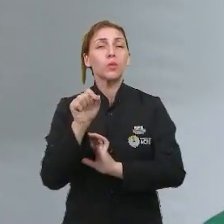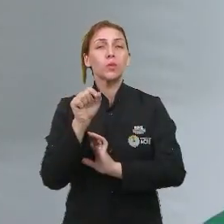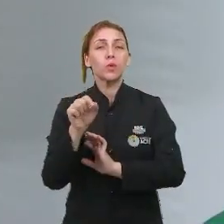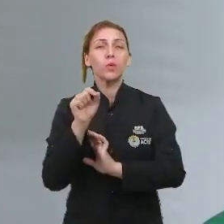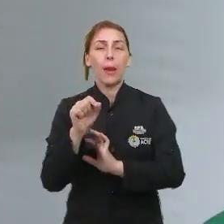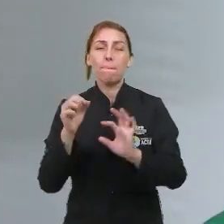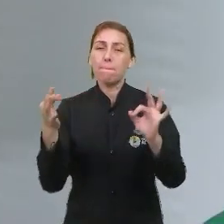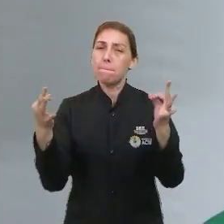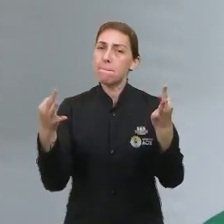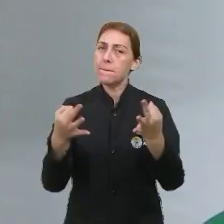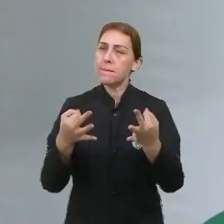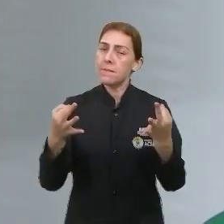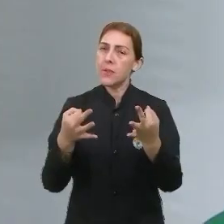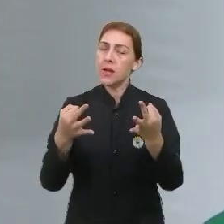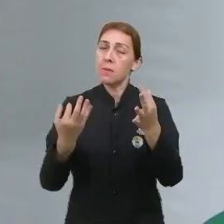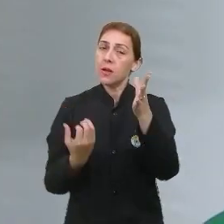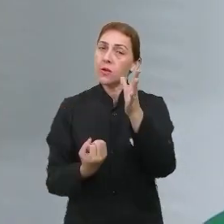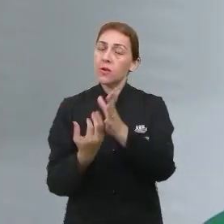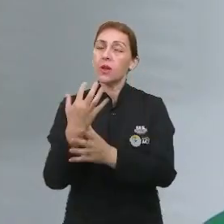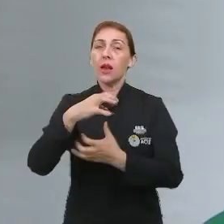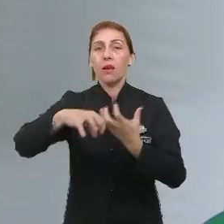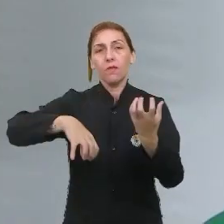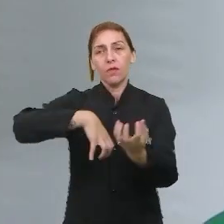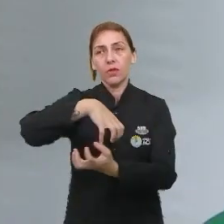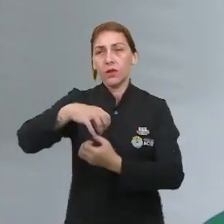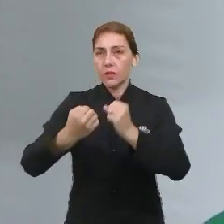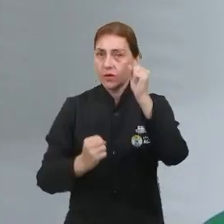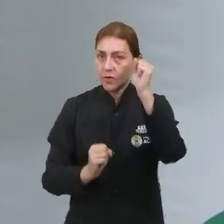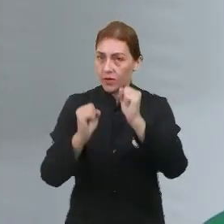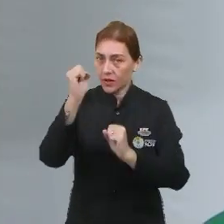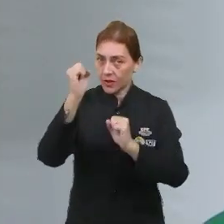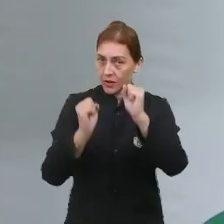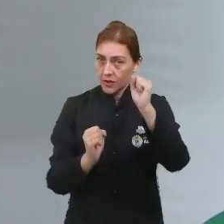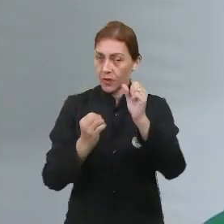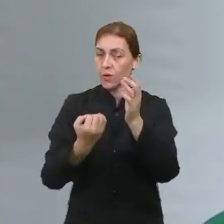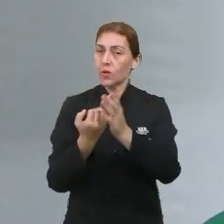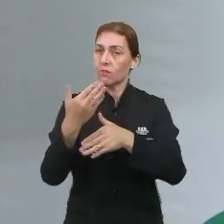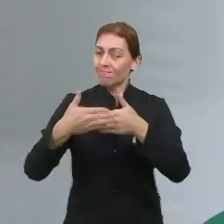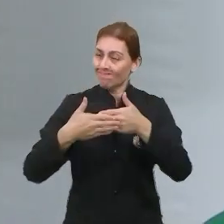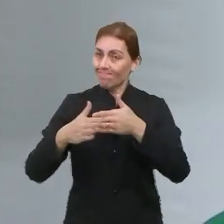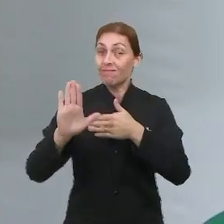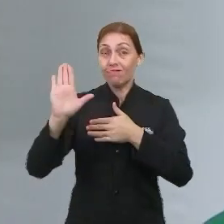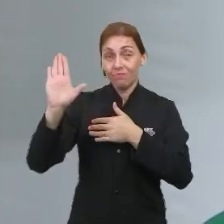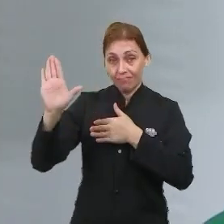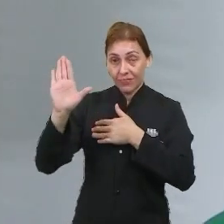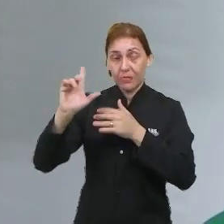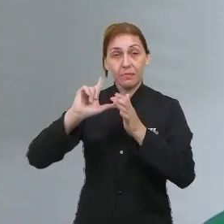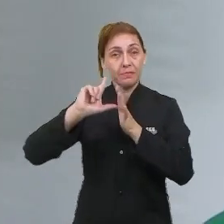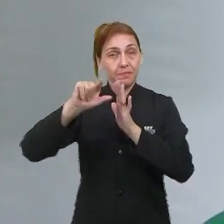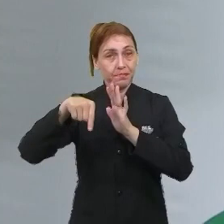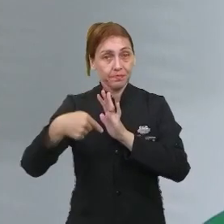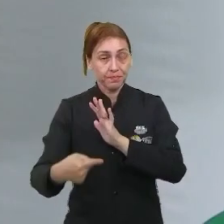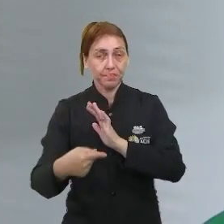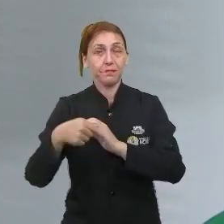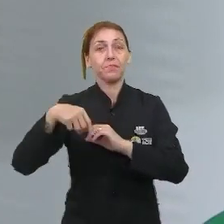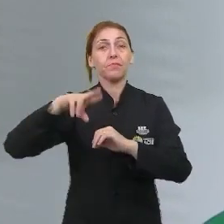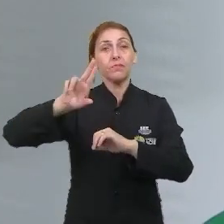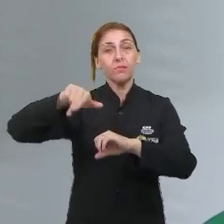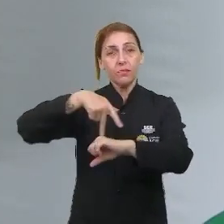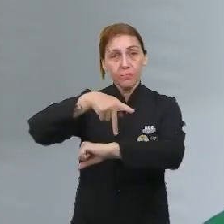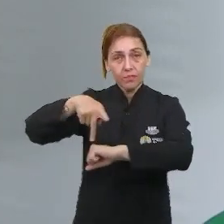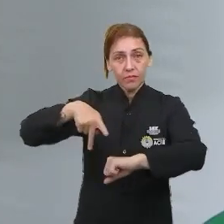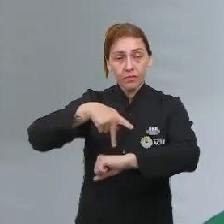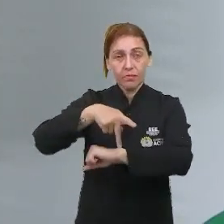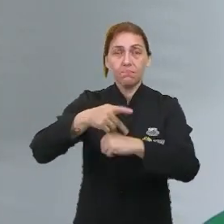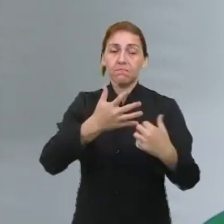cenário perfeito para surgir a Revolução Industrial. E surge a partir de lá. Depois é que outras nações vão